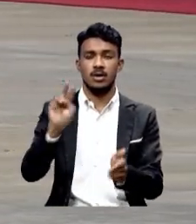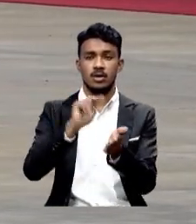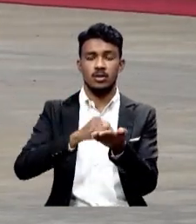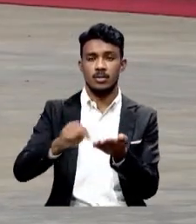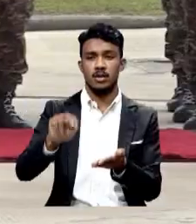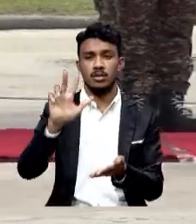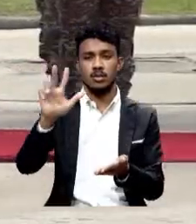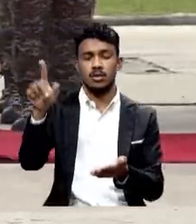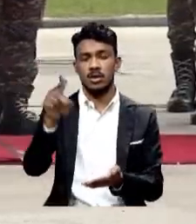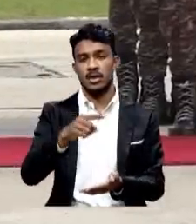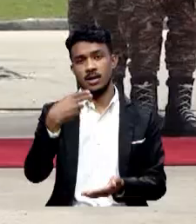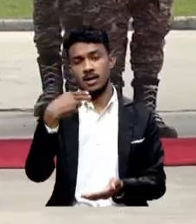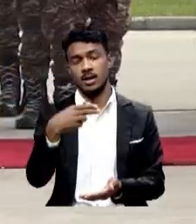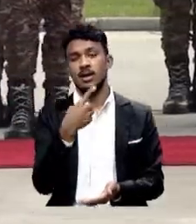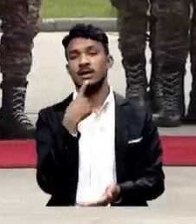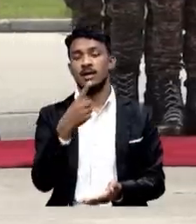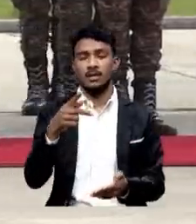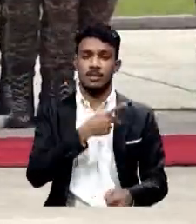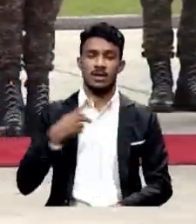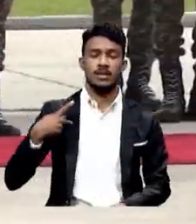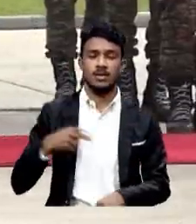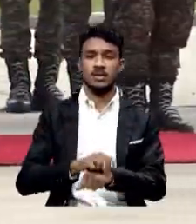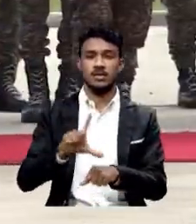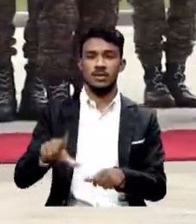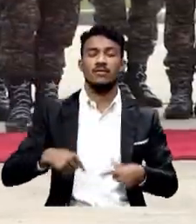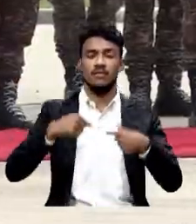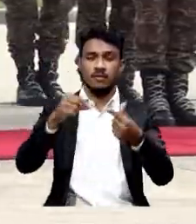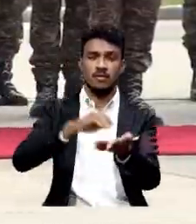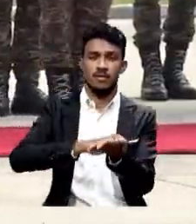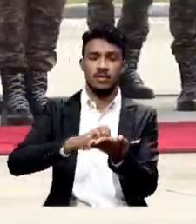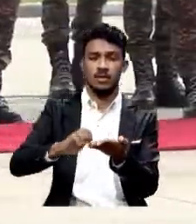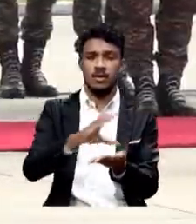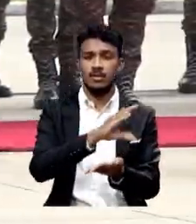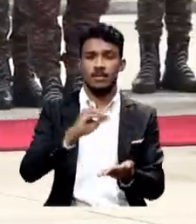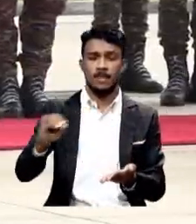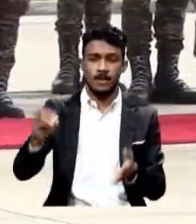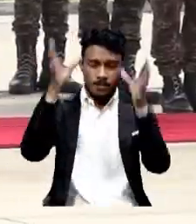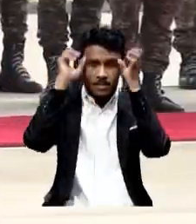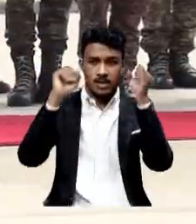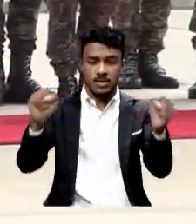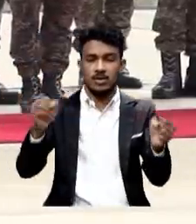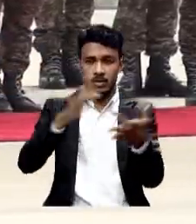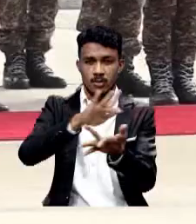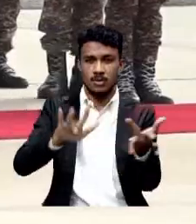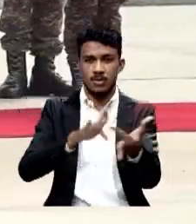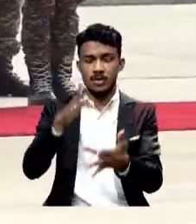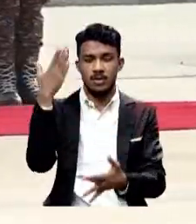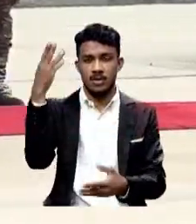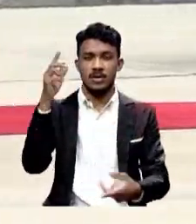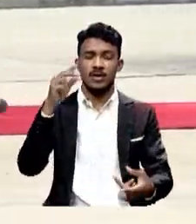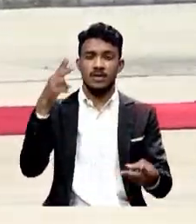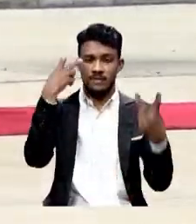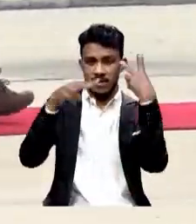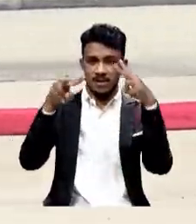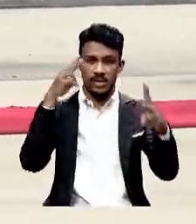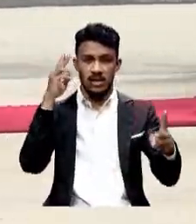linha H teten. Parlamento Nacional mak fo autorização ba Presidente República nia deslocação e a visita